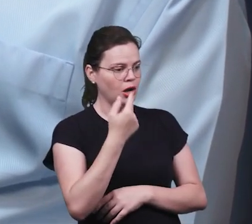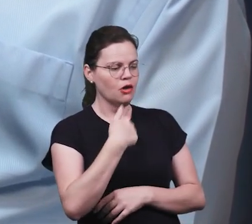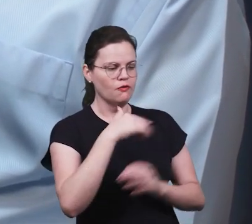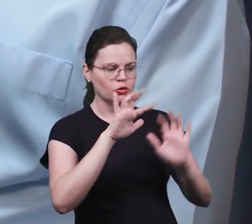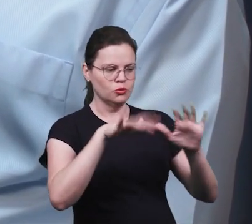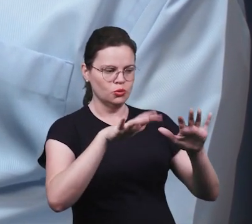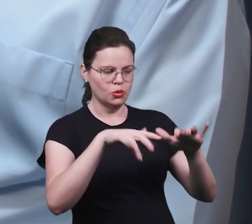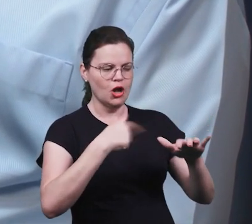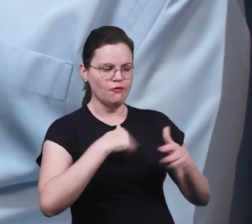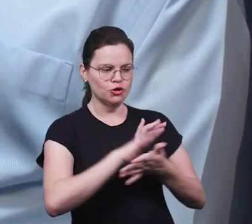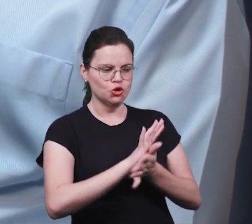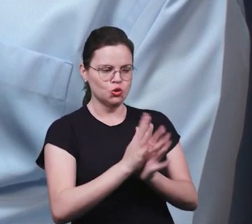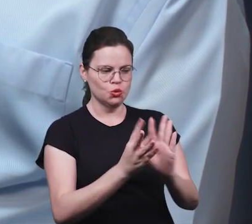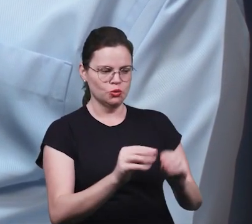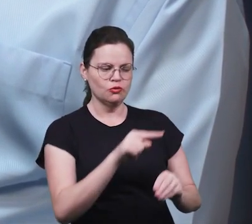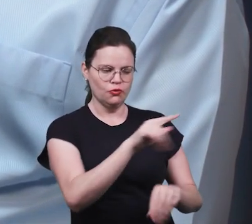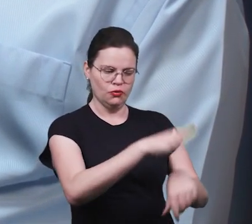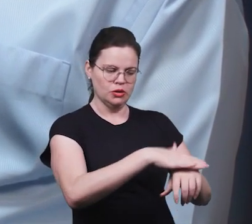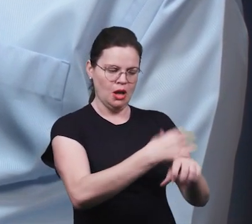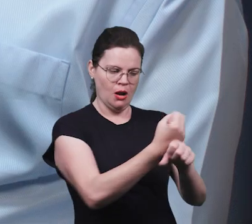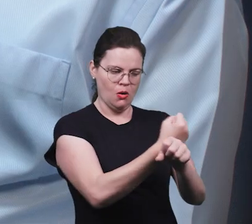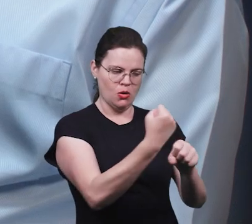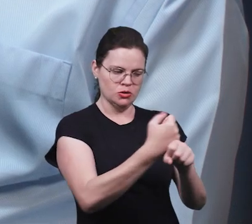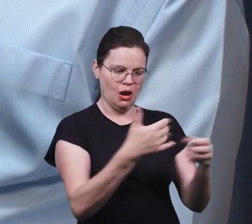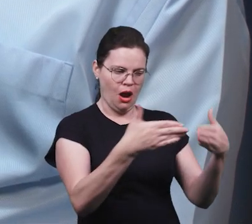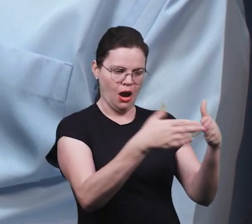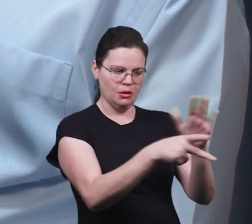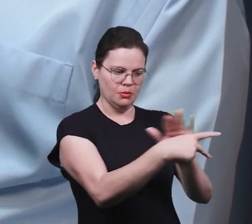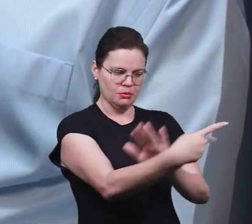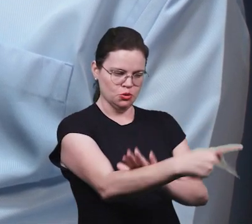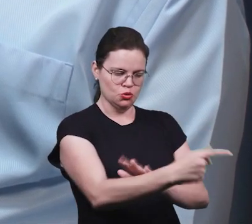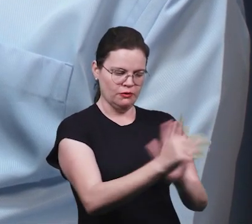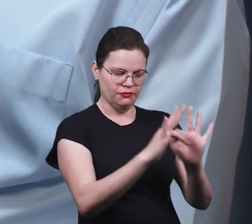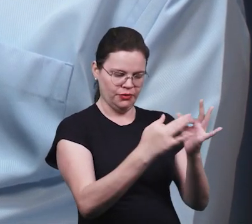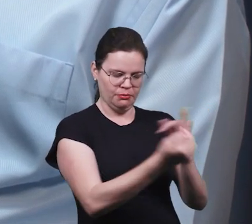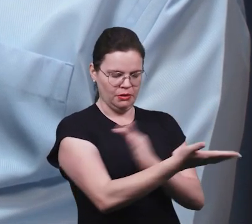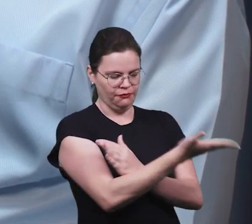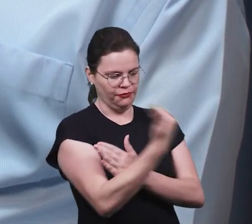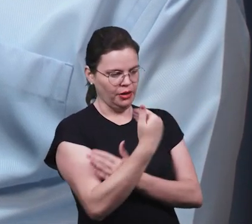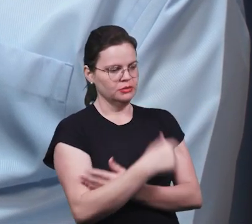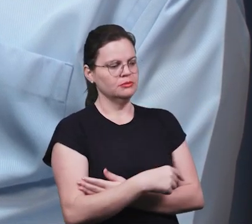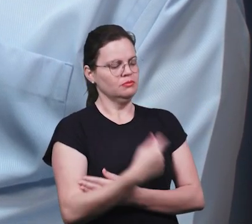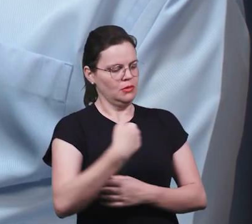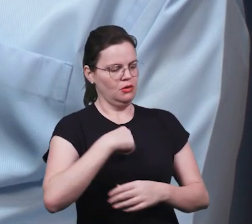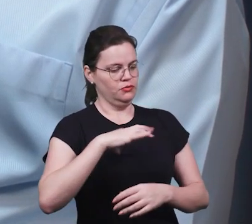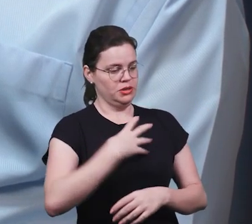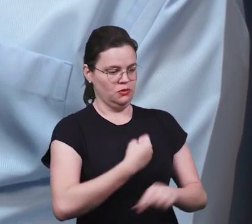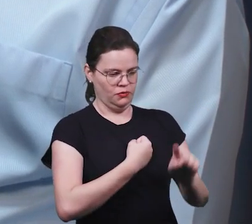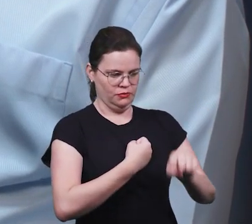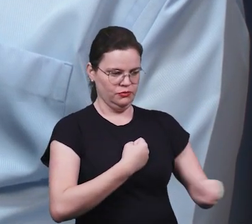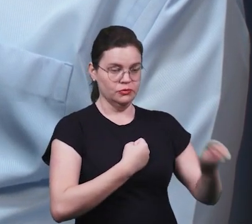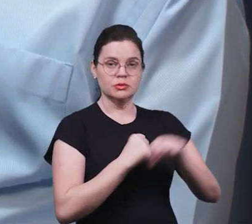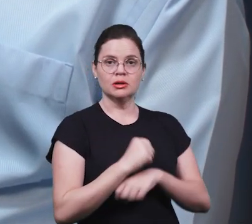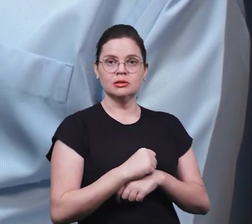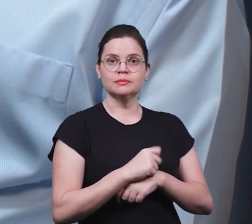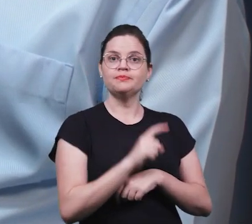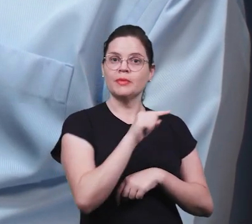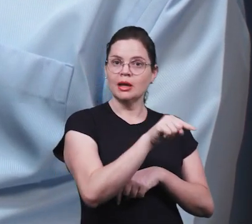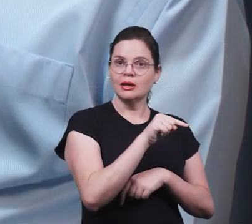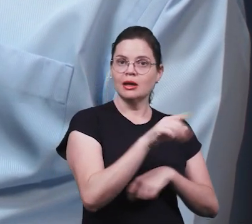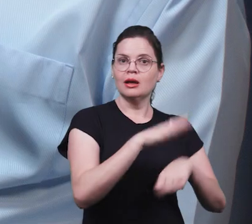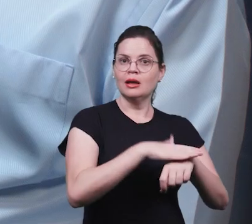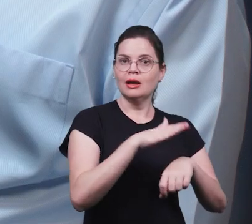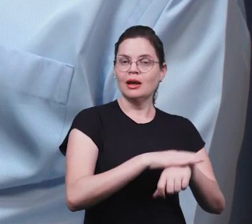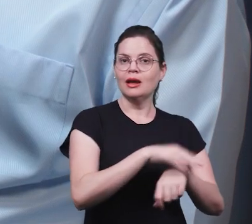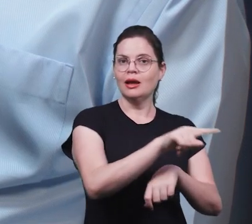uma arca, eu vou destruir, mas a minha misericórdia permanece, eu quero salvar. E como pregoeiro da